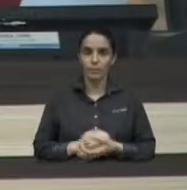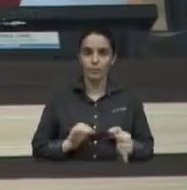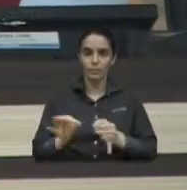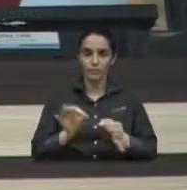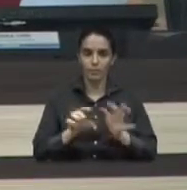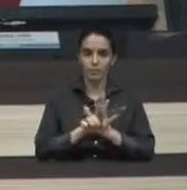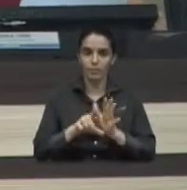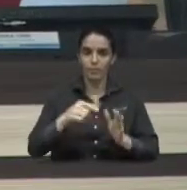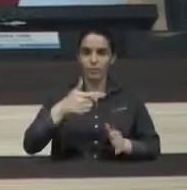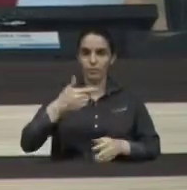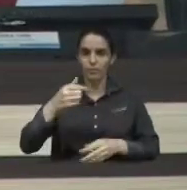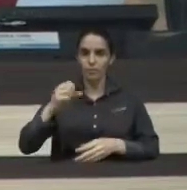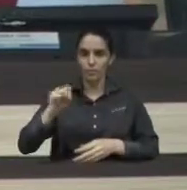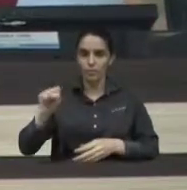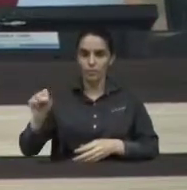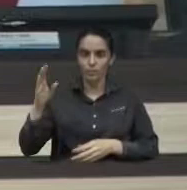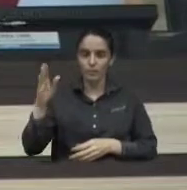de Lei